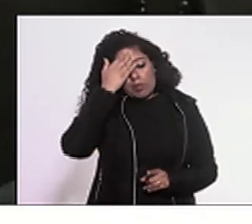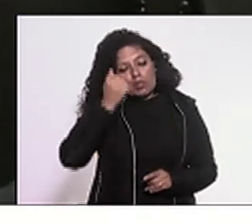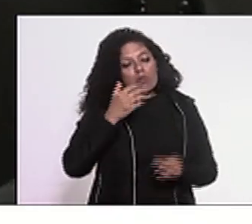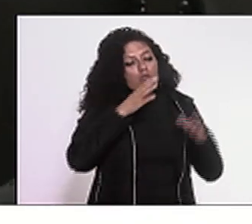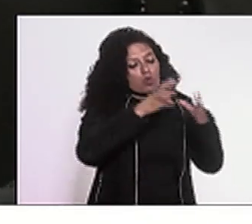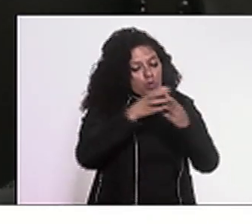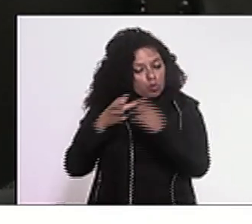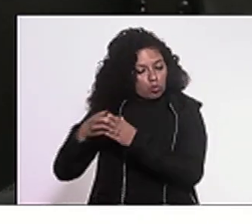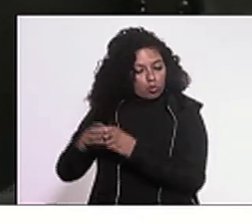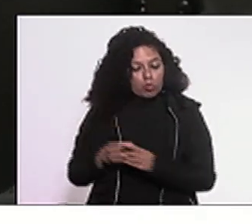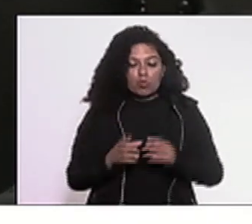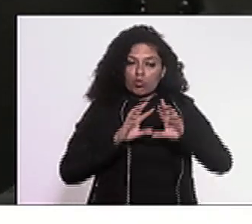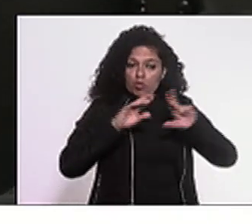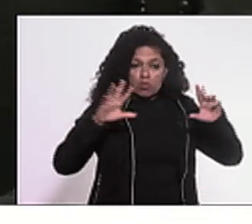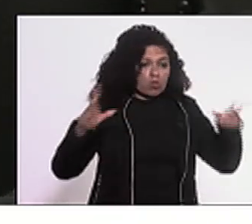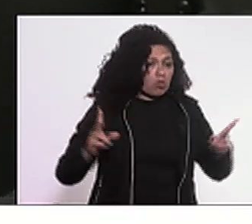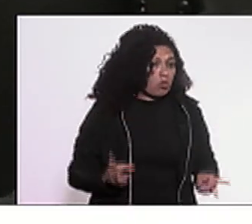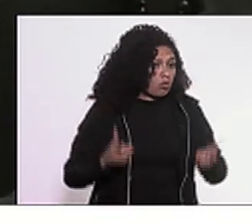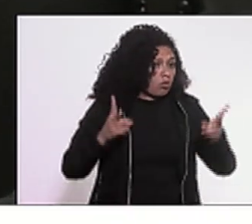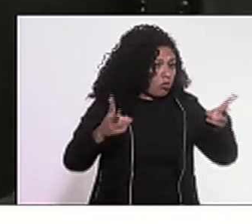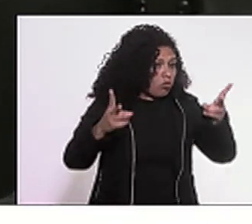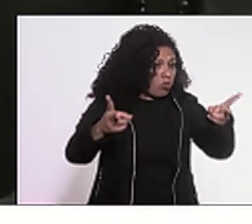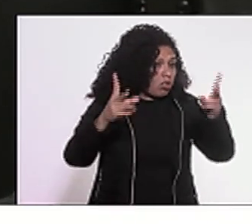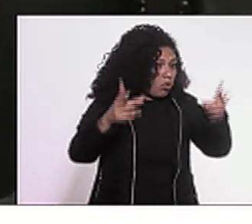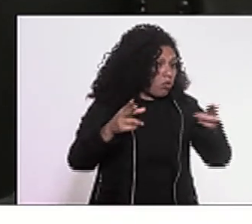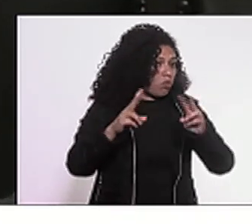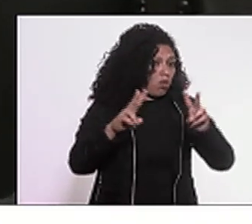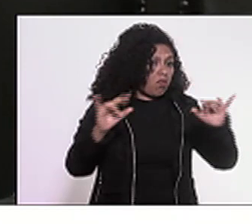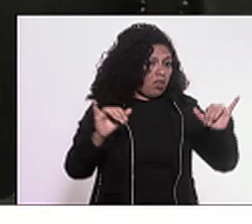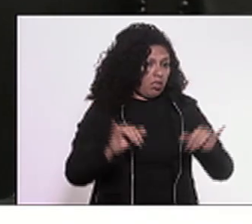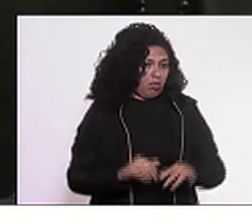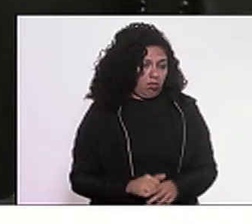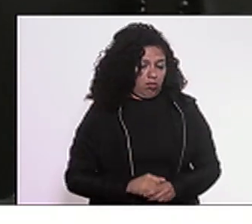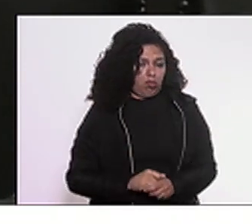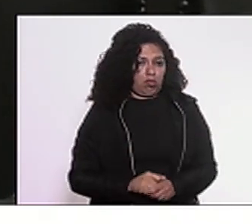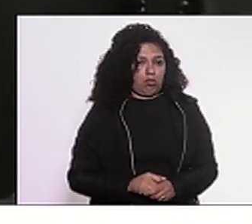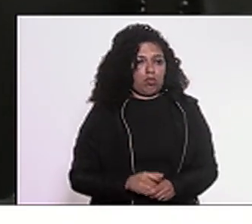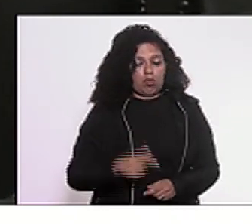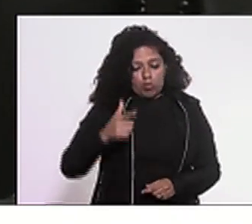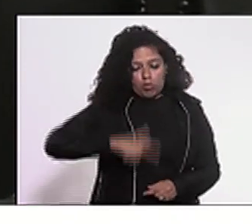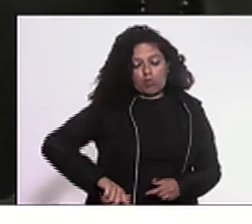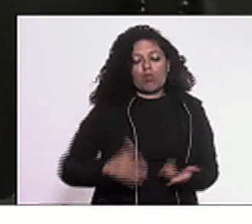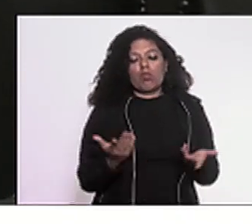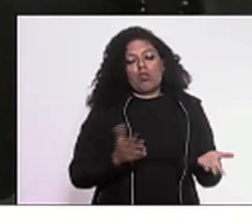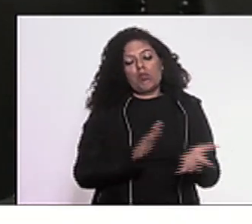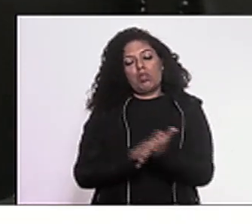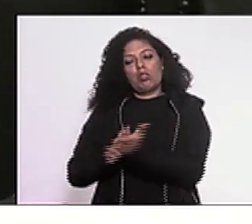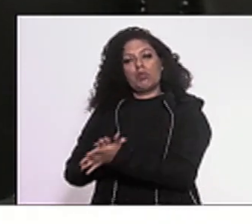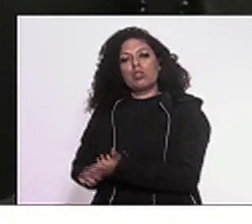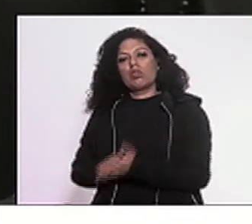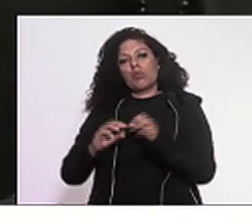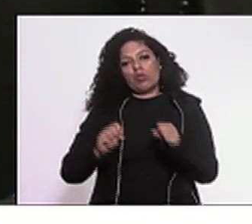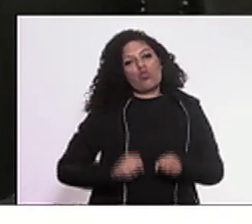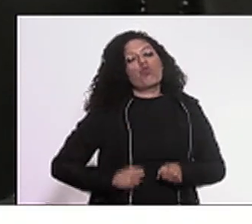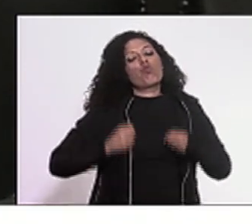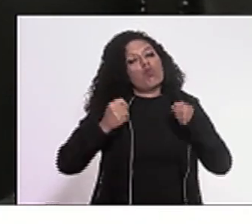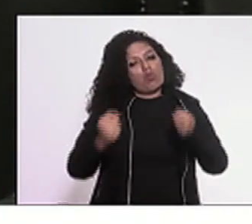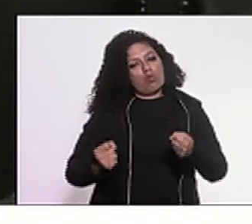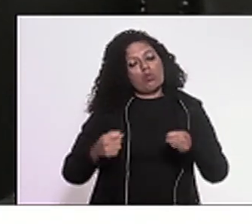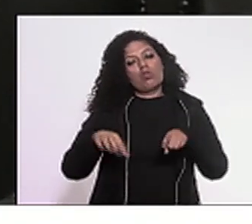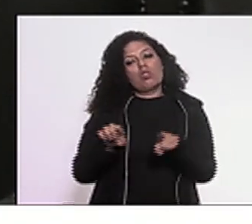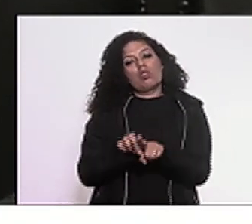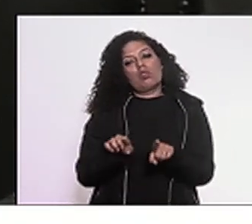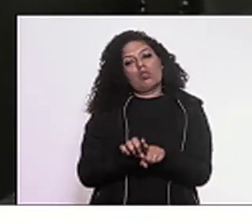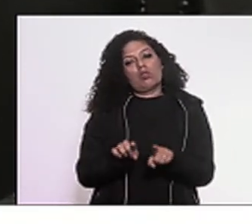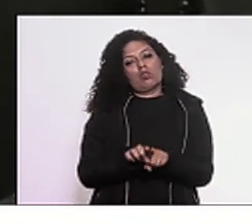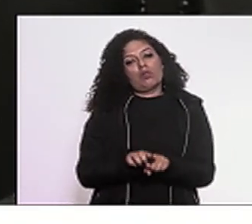a instituição em si? Ok? Mais uma vez eu quero parabenizar pela iniciativa, e